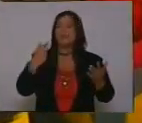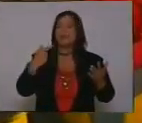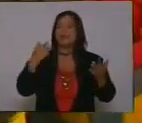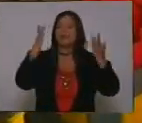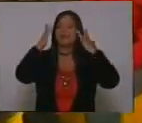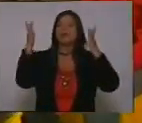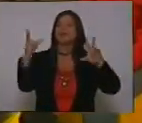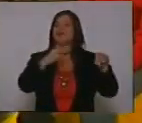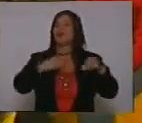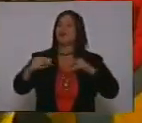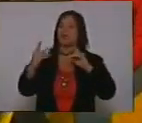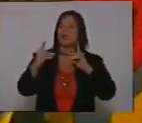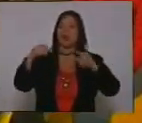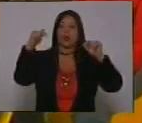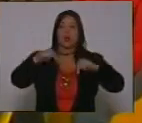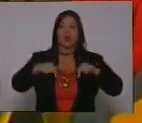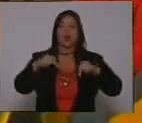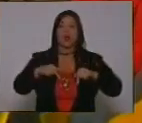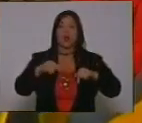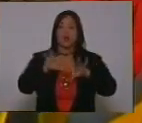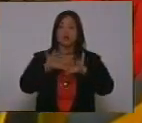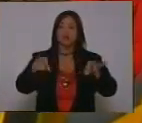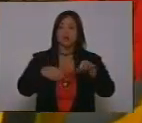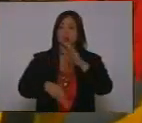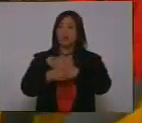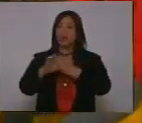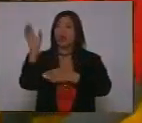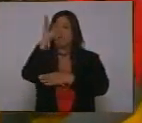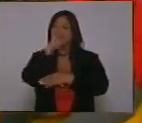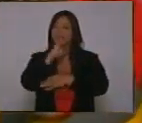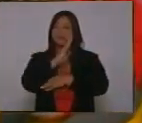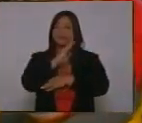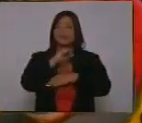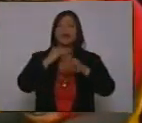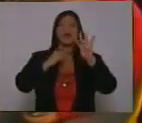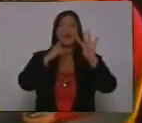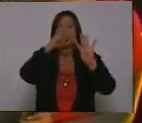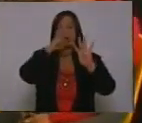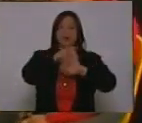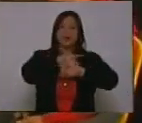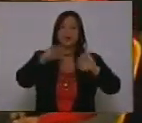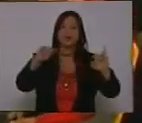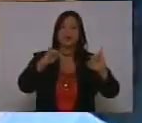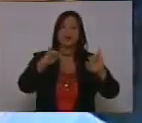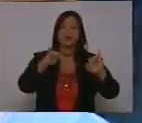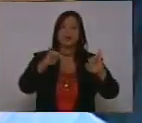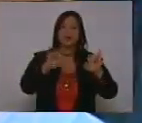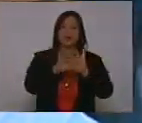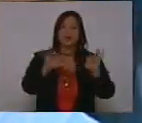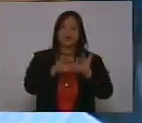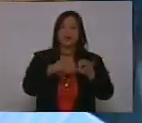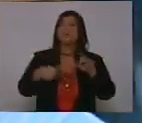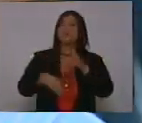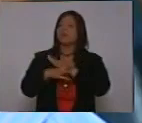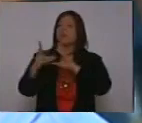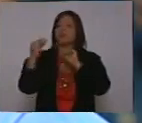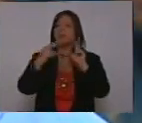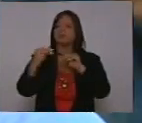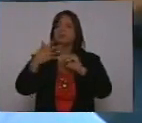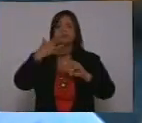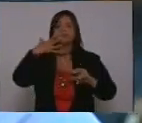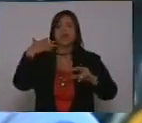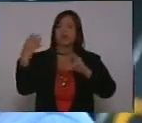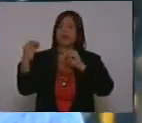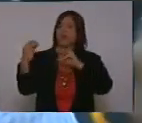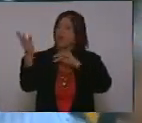diálogo. Hoje eu vou regressar ao Brasil daqui a 4 anos e vou ter o mesmo nível de diálogo com a elite de